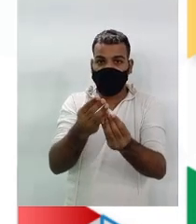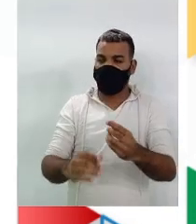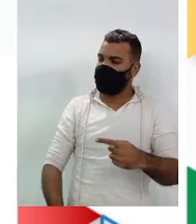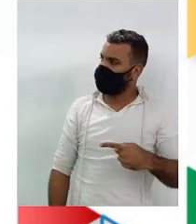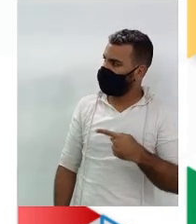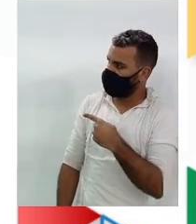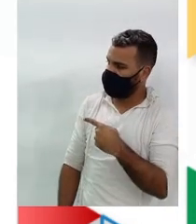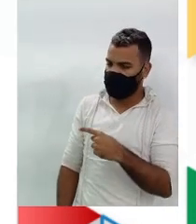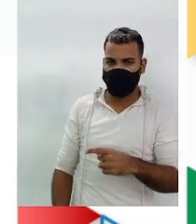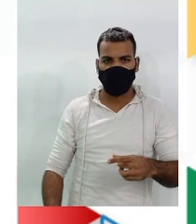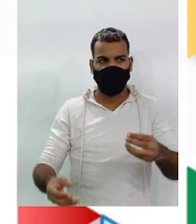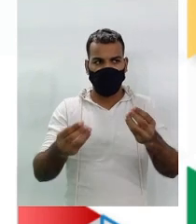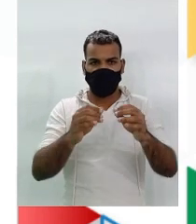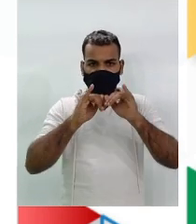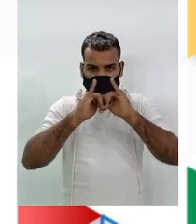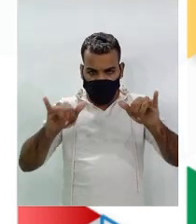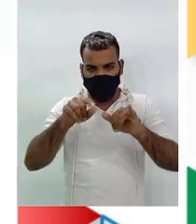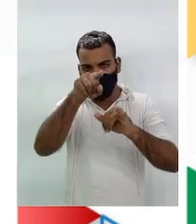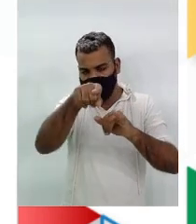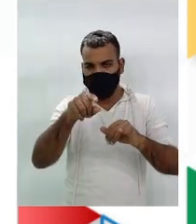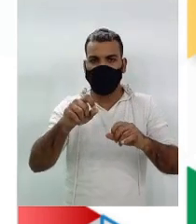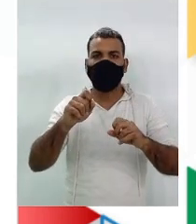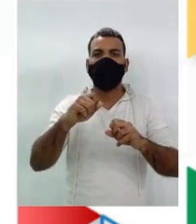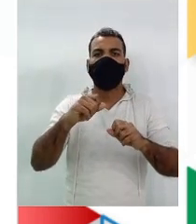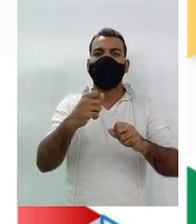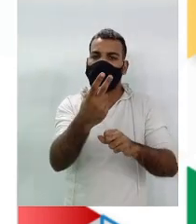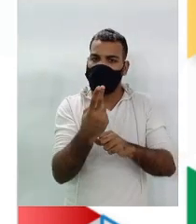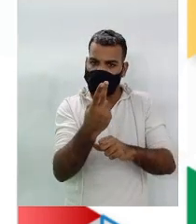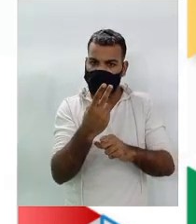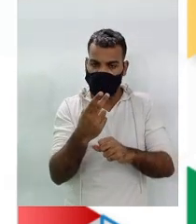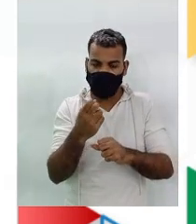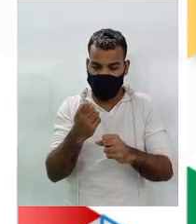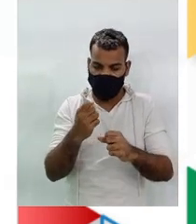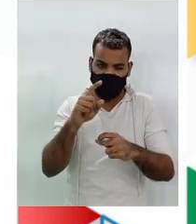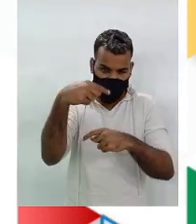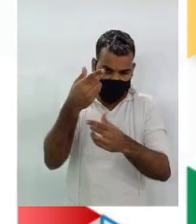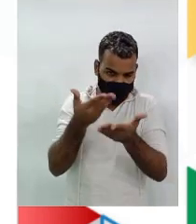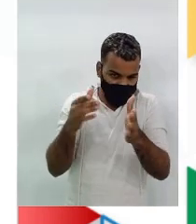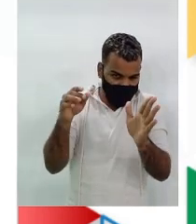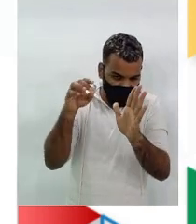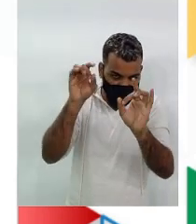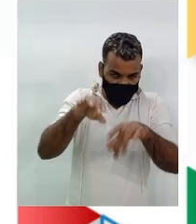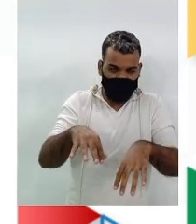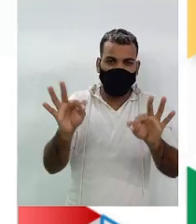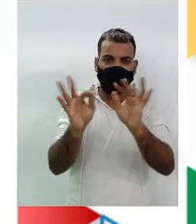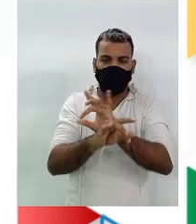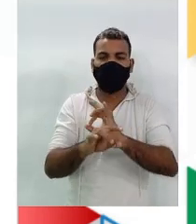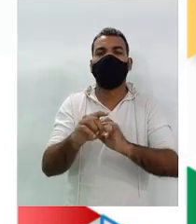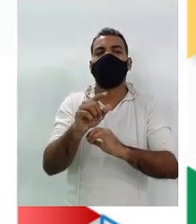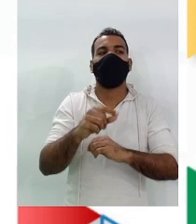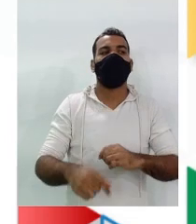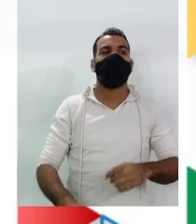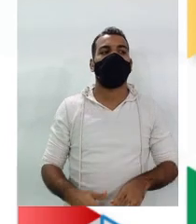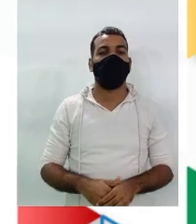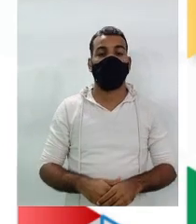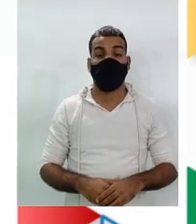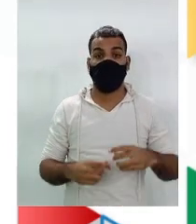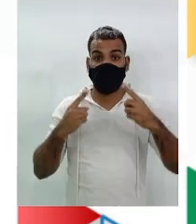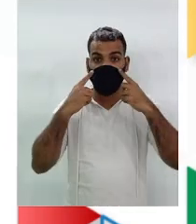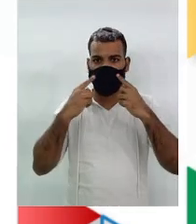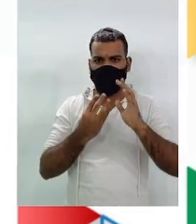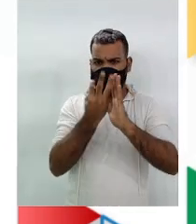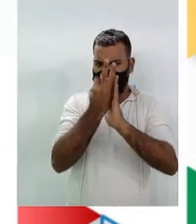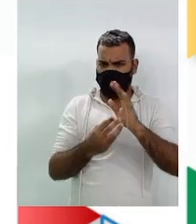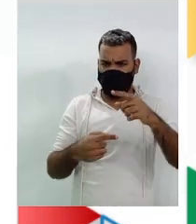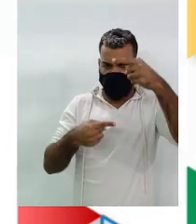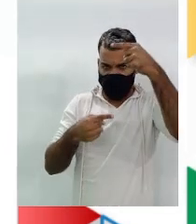tela, essa informação para que nós possamos finalizar a nossa aula observando justamente isso aqui. Olhem a